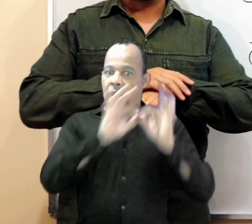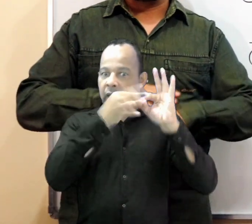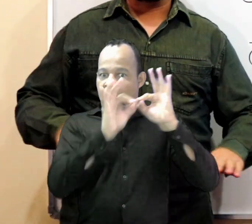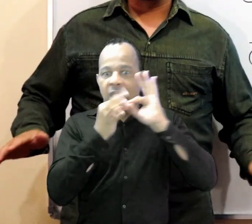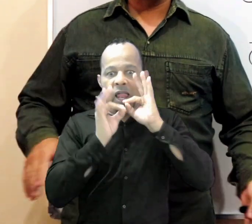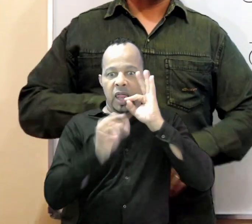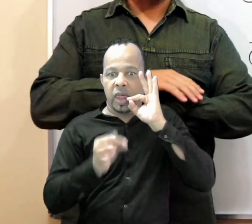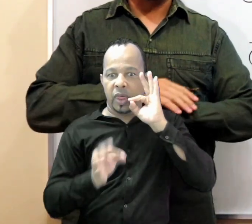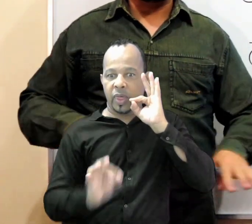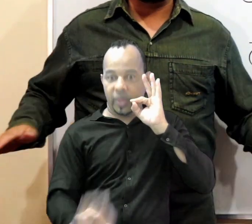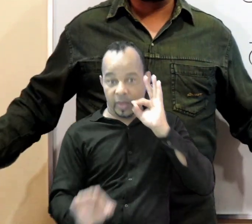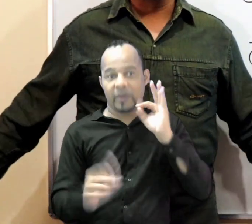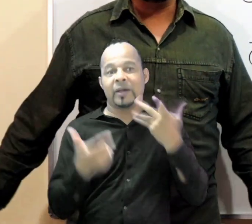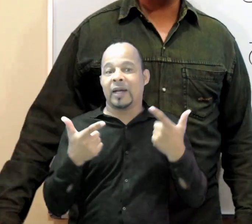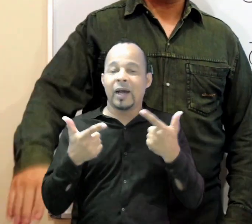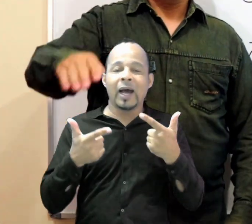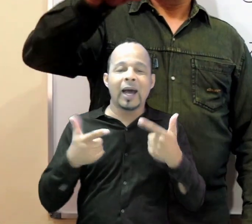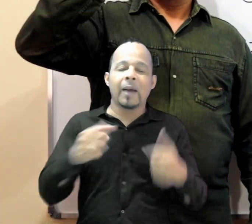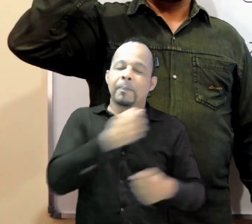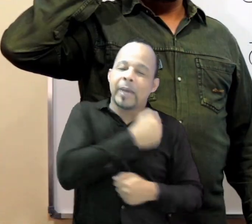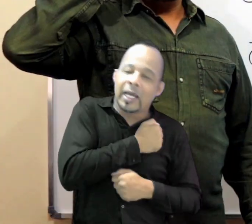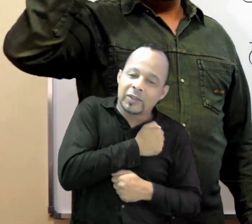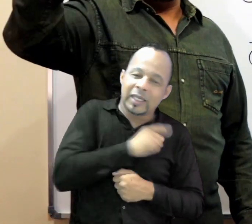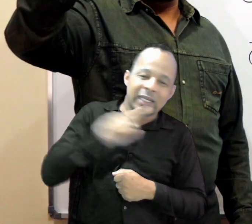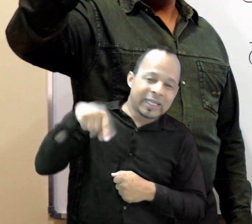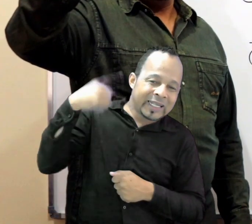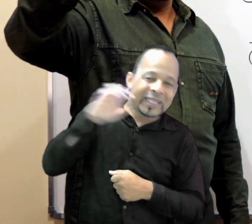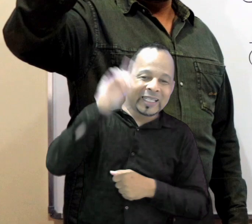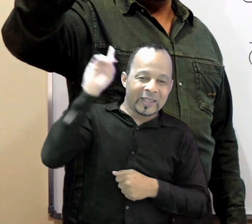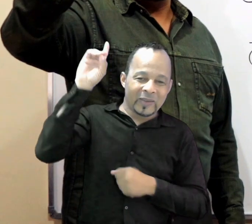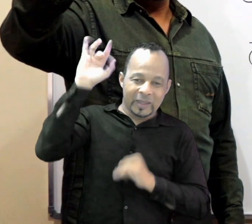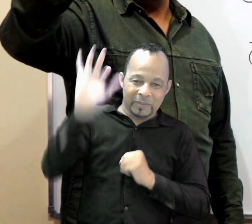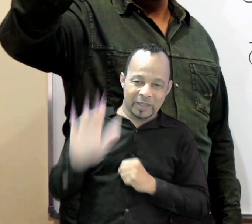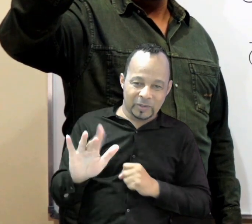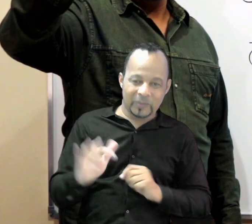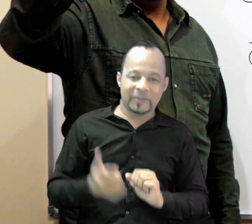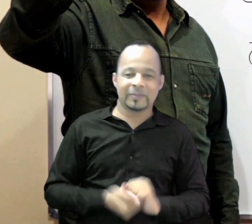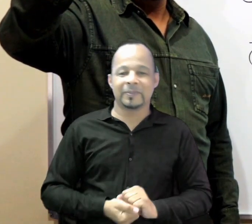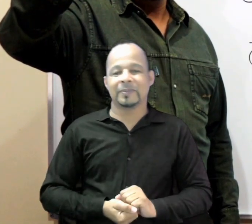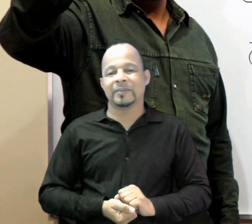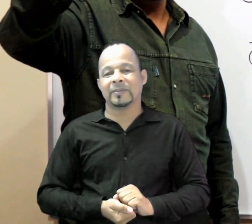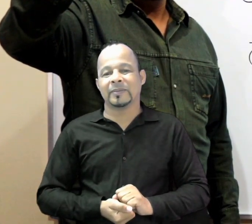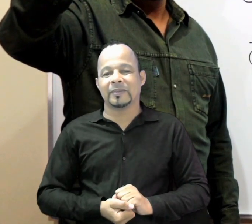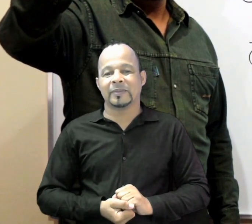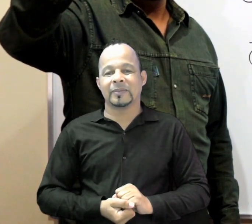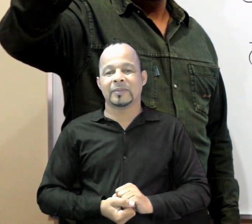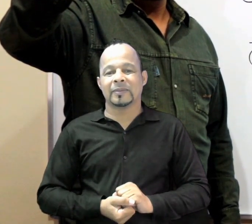essa aula já está cumprida, já falei demais. Um abraço e fiquem com Deus.